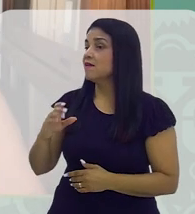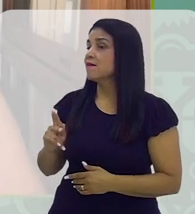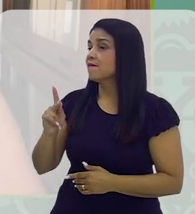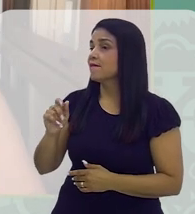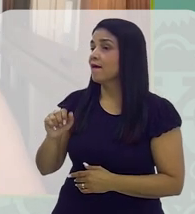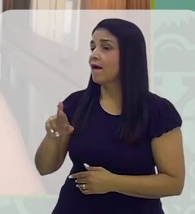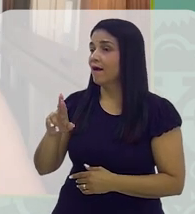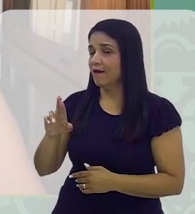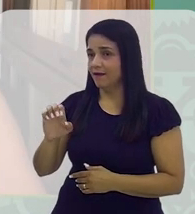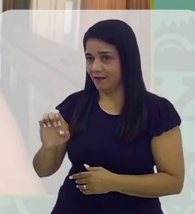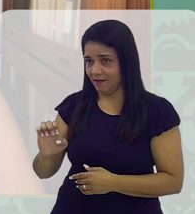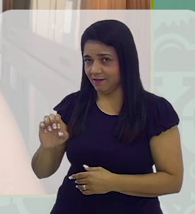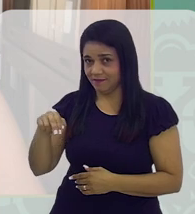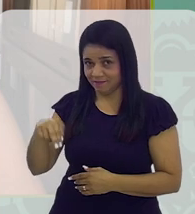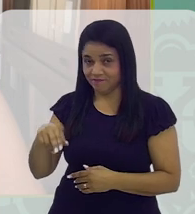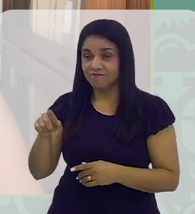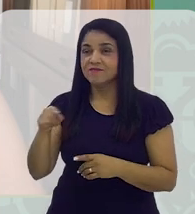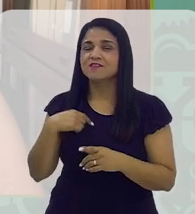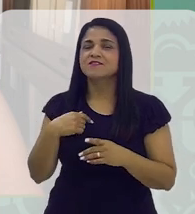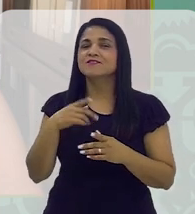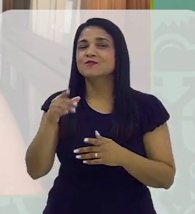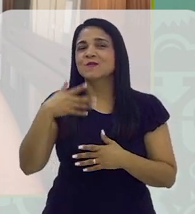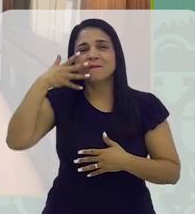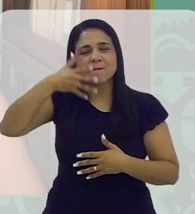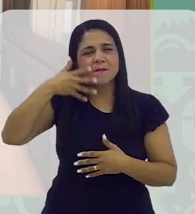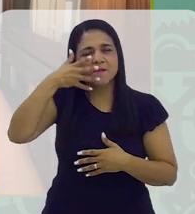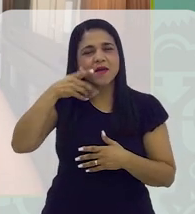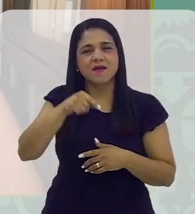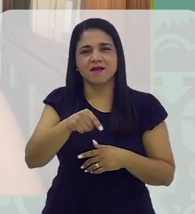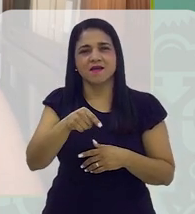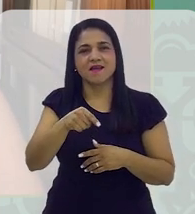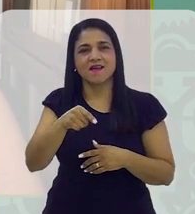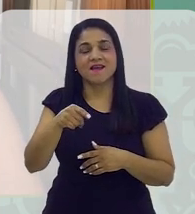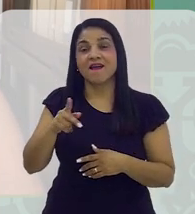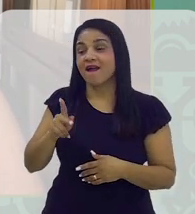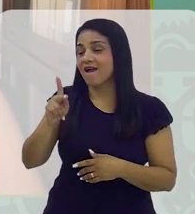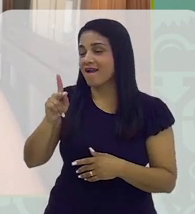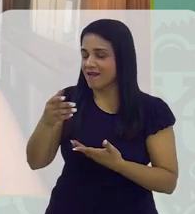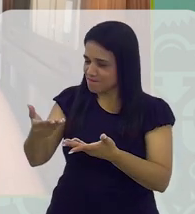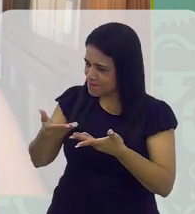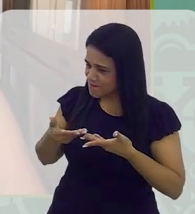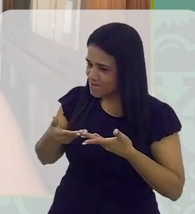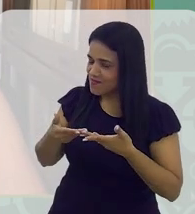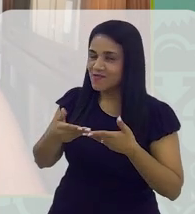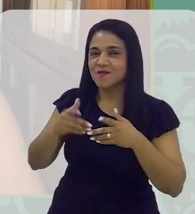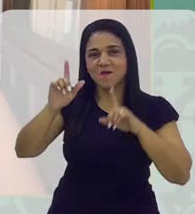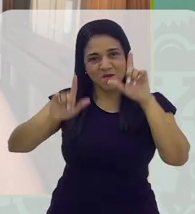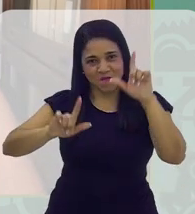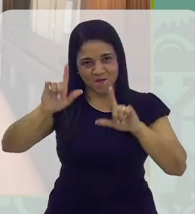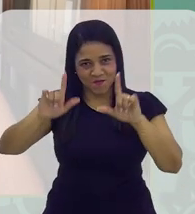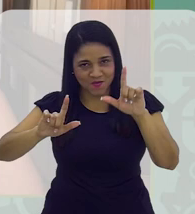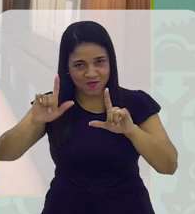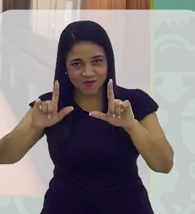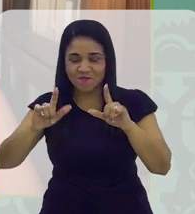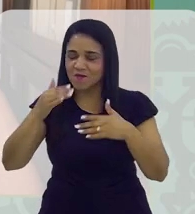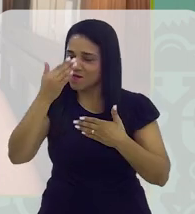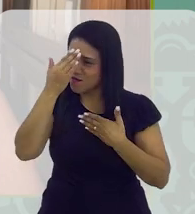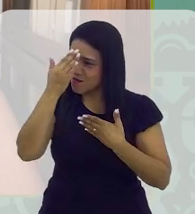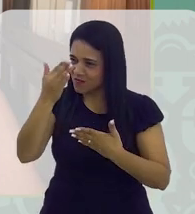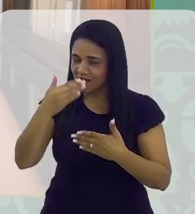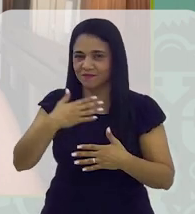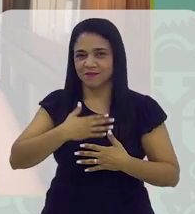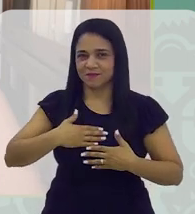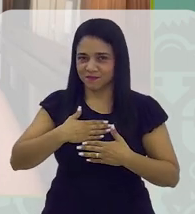chamar a Karen para essa conversa baseada aí nessa sua última fala, Letícia, porque, Karen, bem-vinda ao programa, muito obrigada pela